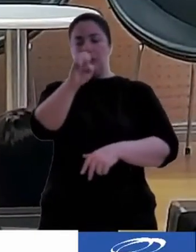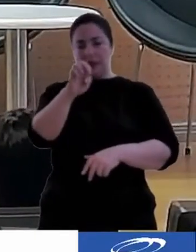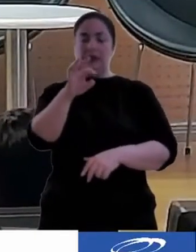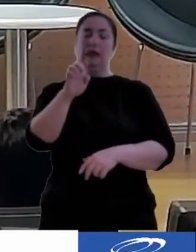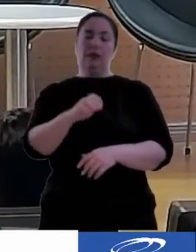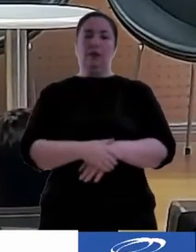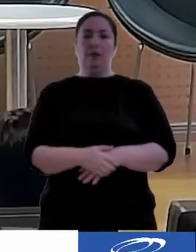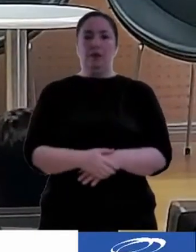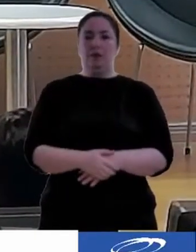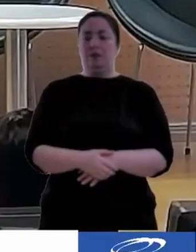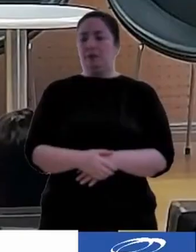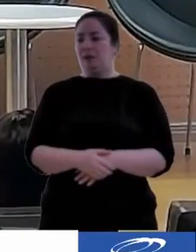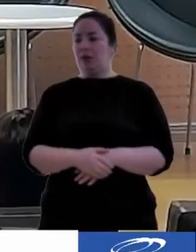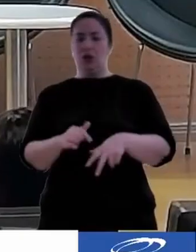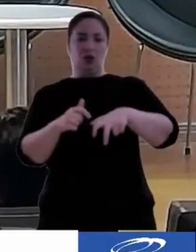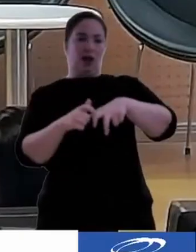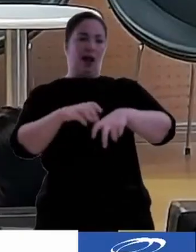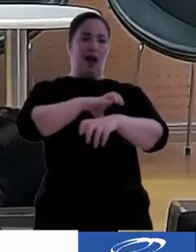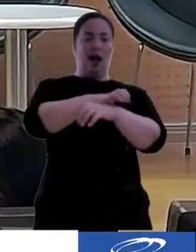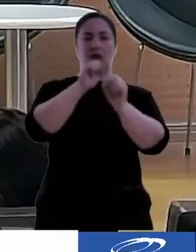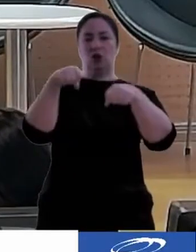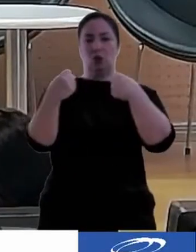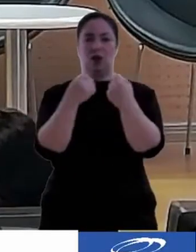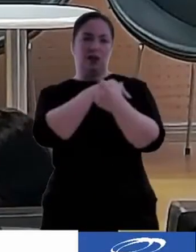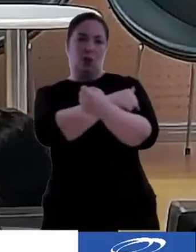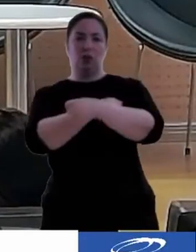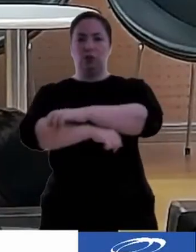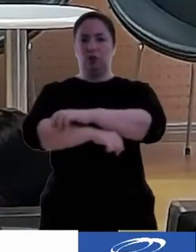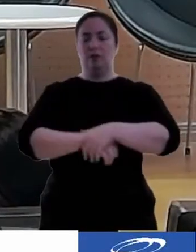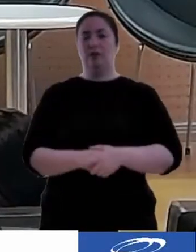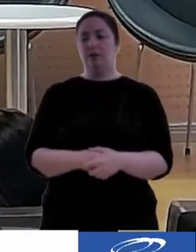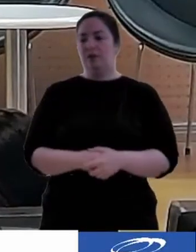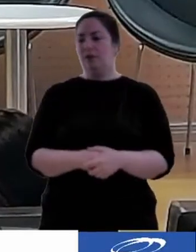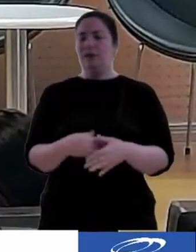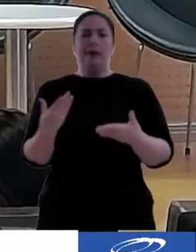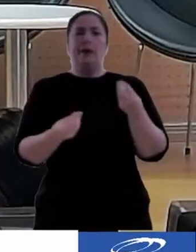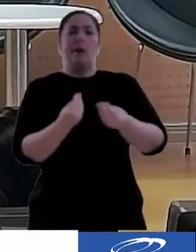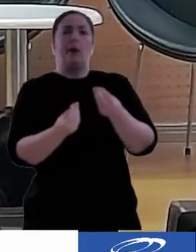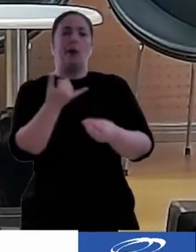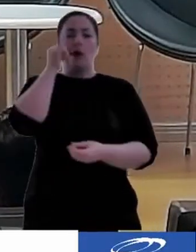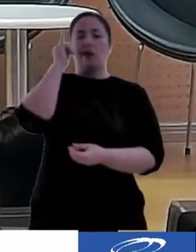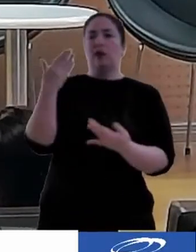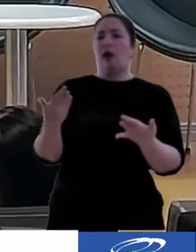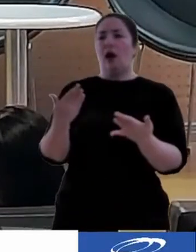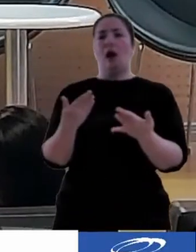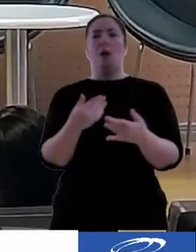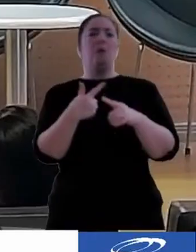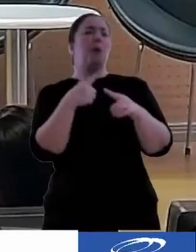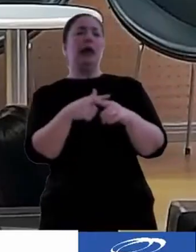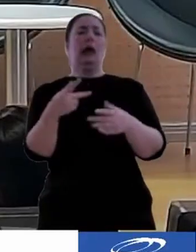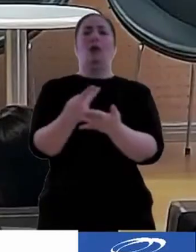que funciona, quais são os princípios por detrás da fisiopatogenia dessas infecções que